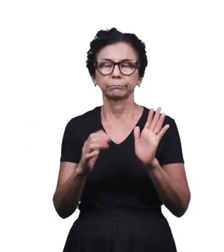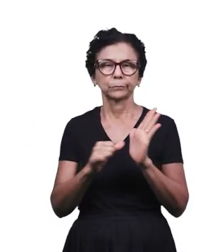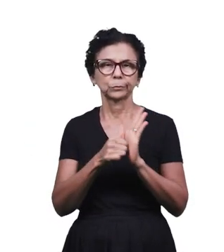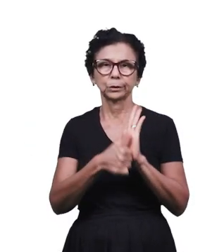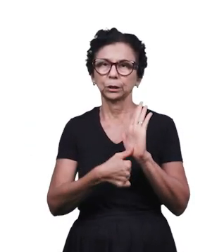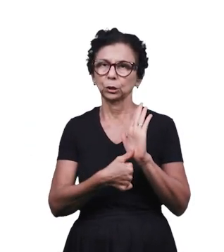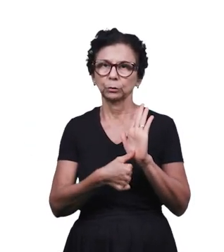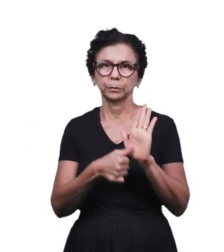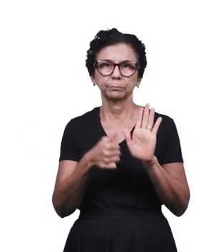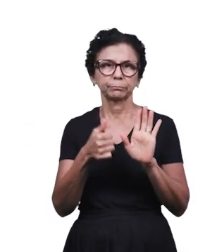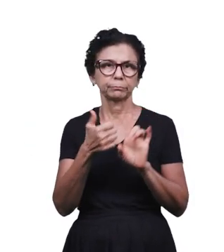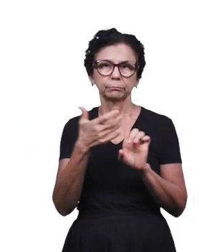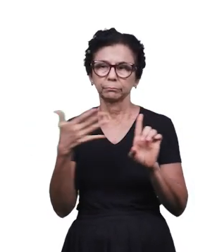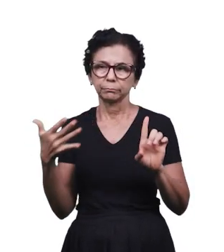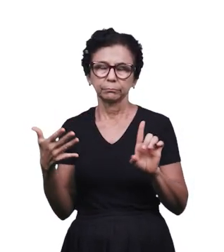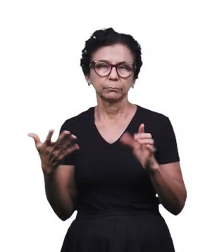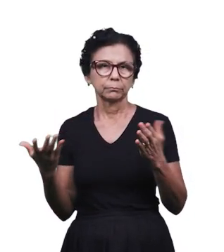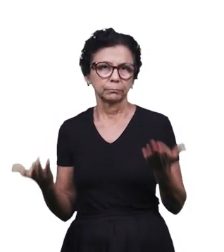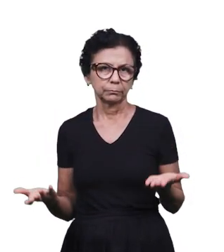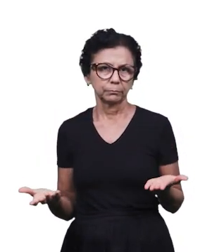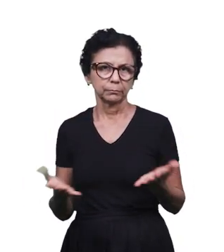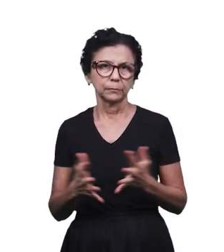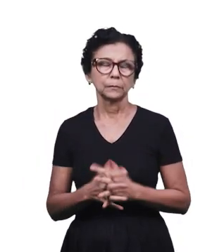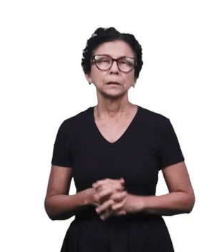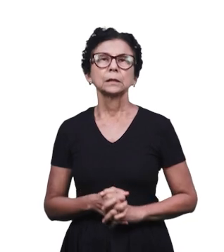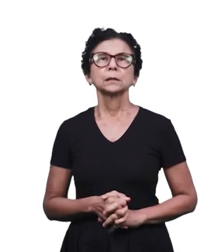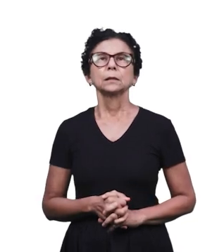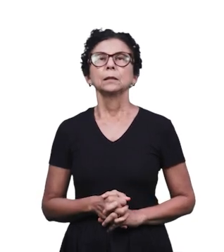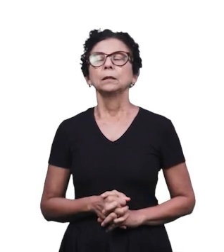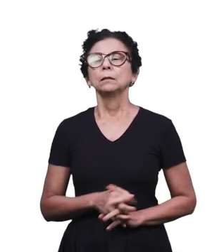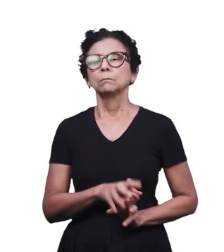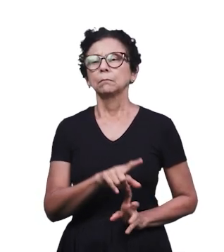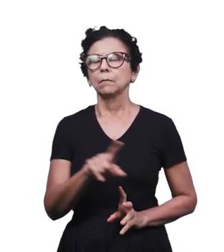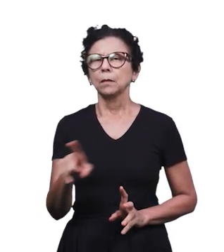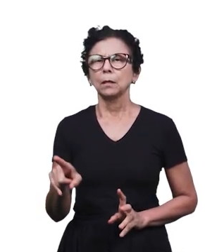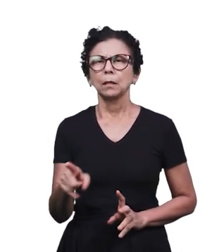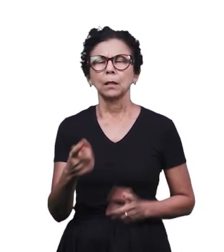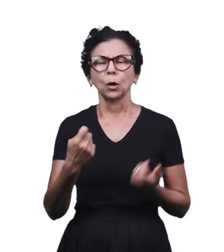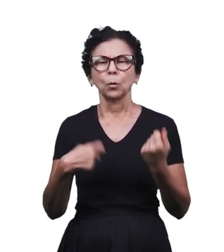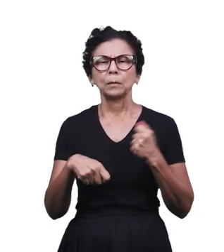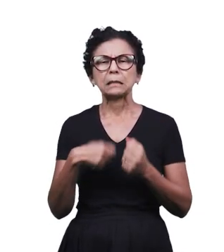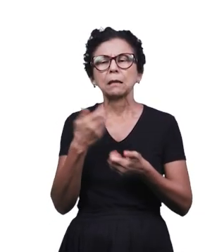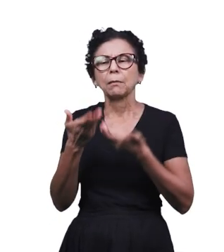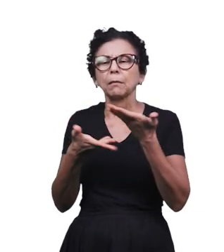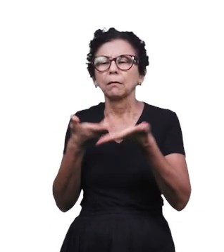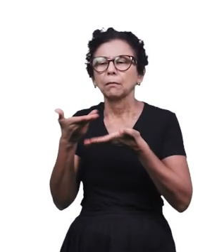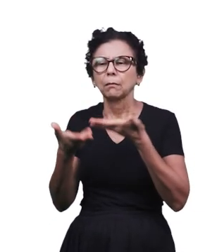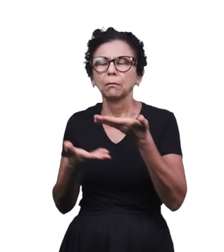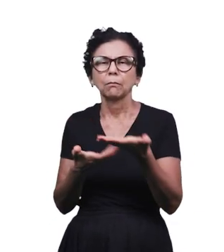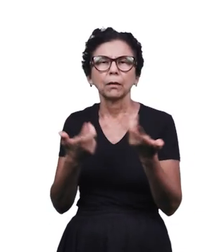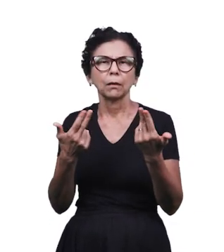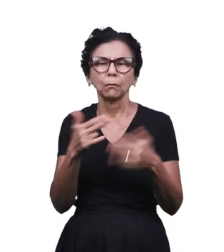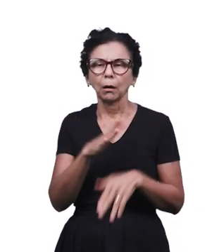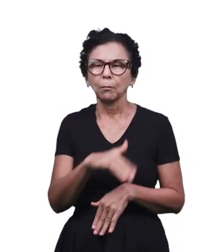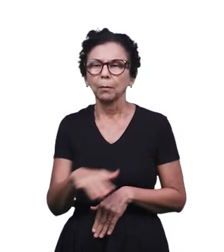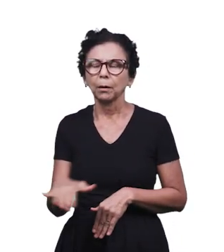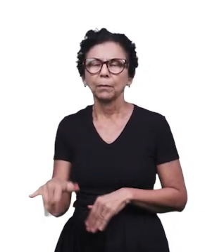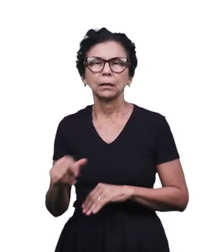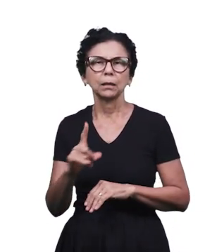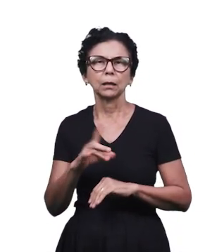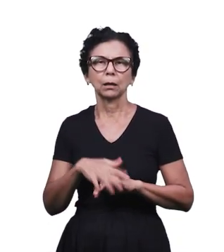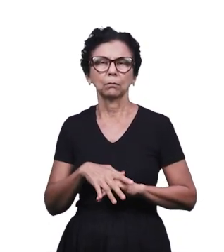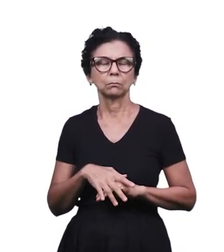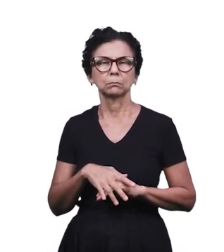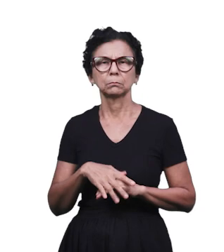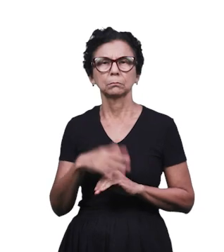É muito importante não infantilizar, cada um deve ser tratado de acordo com a sua idade cronológica.